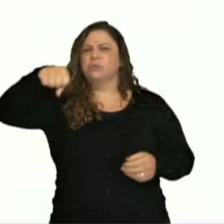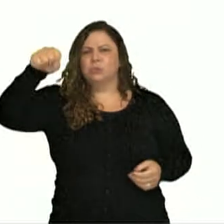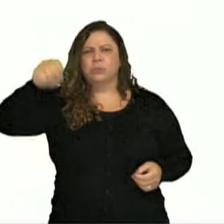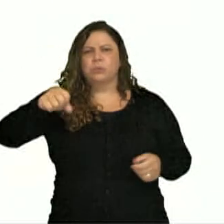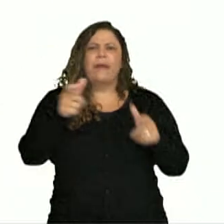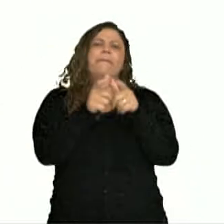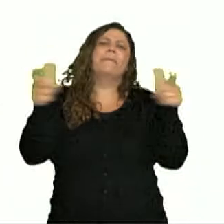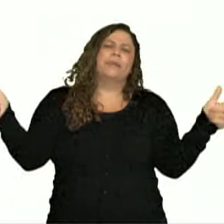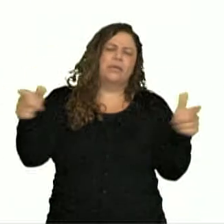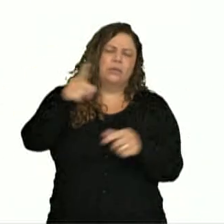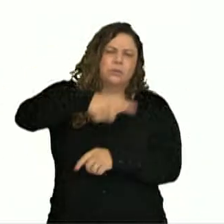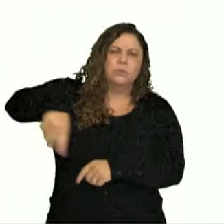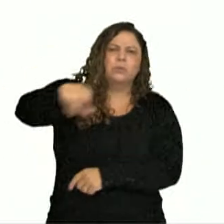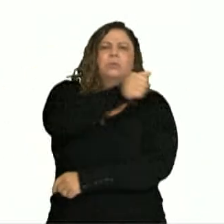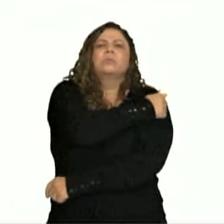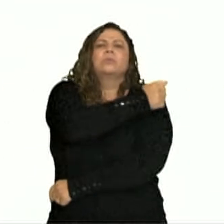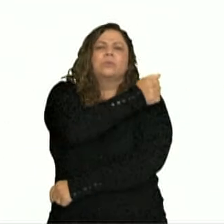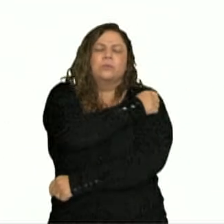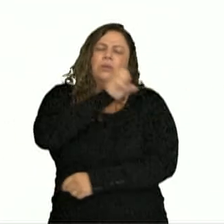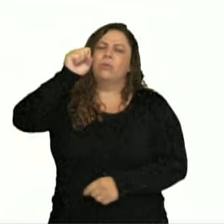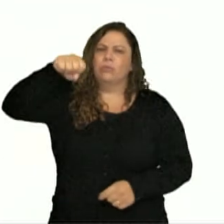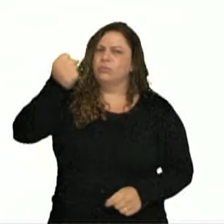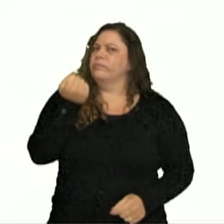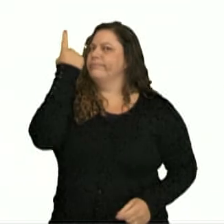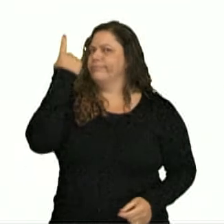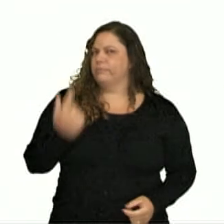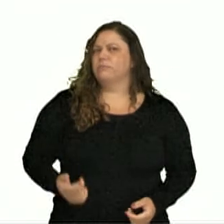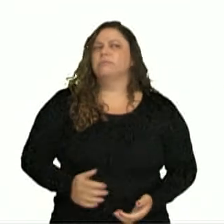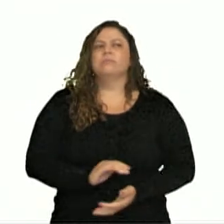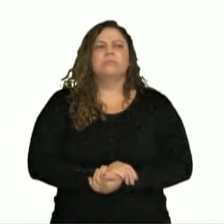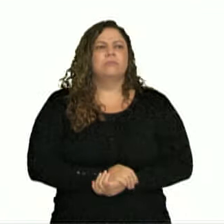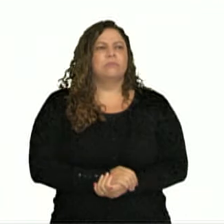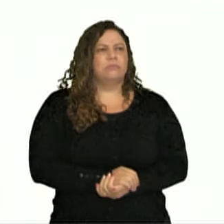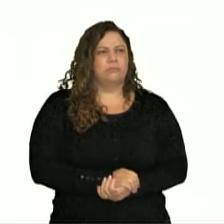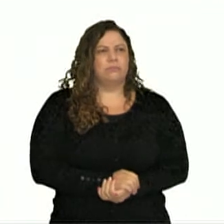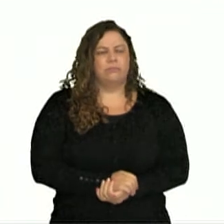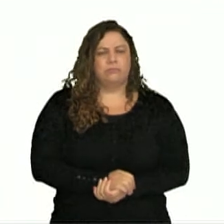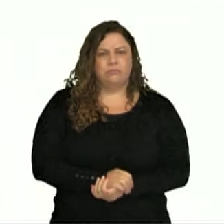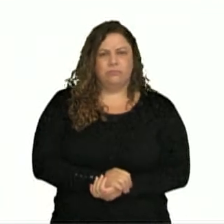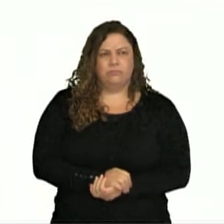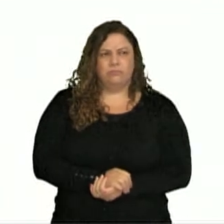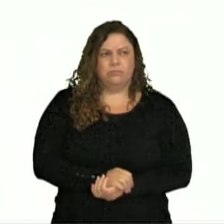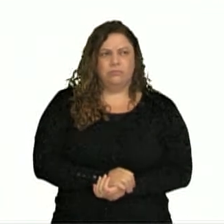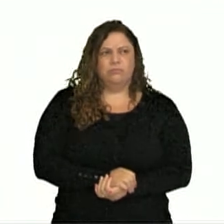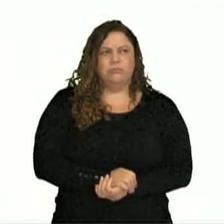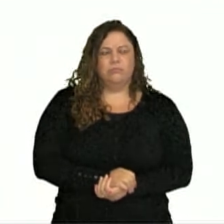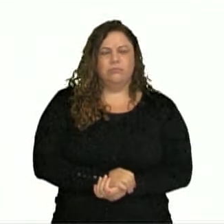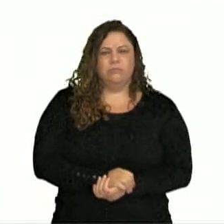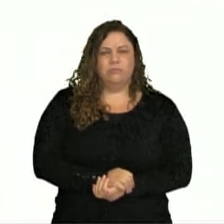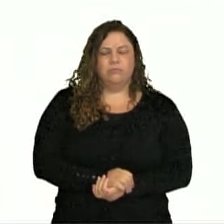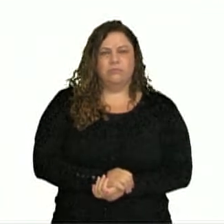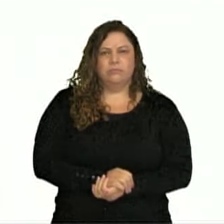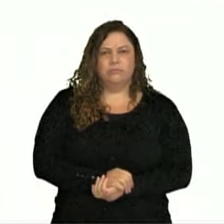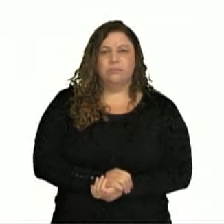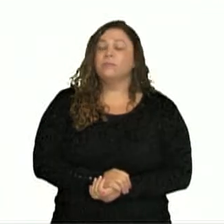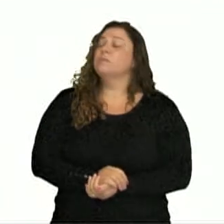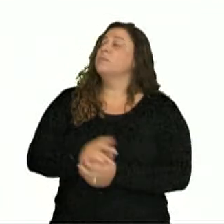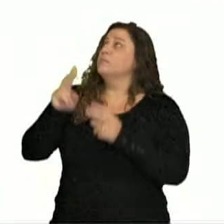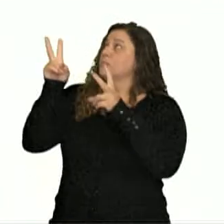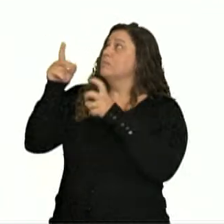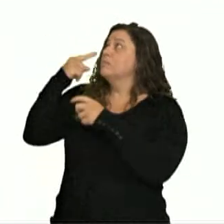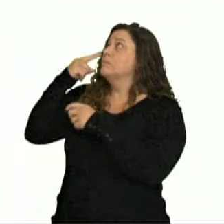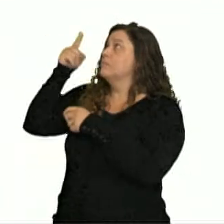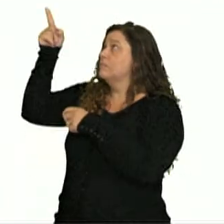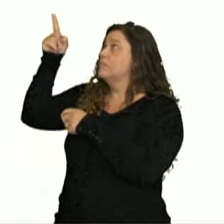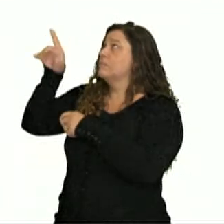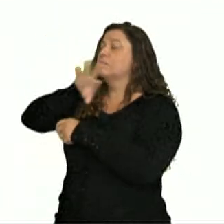dos estudantes causa estranheza sim. O verbo rendir é um verbo irregular, por isso nos